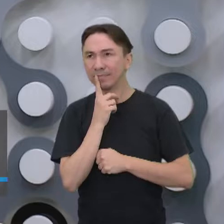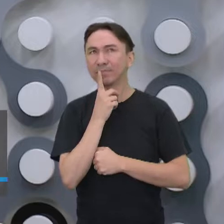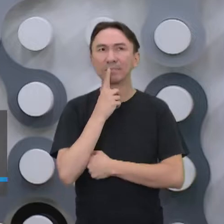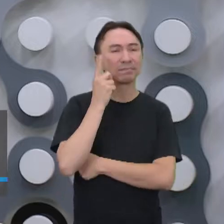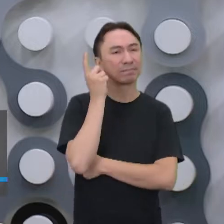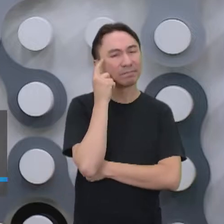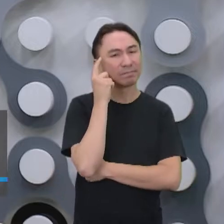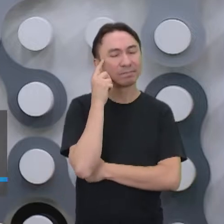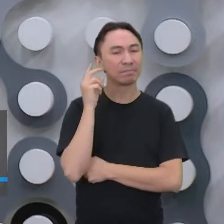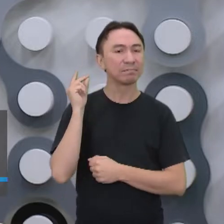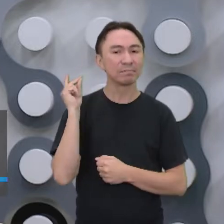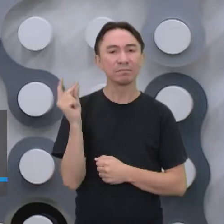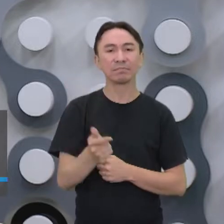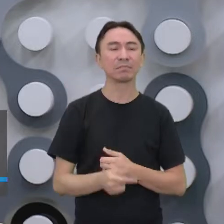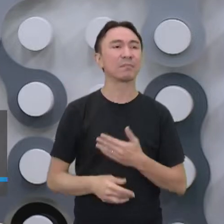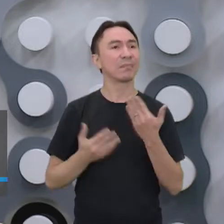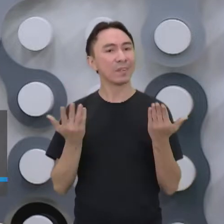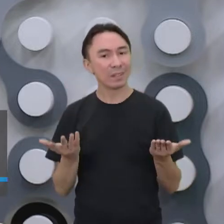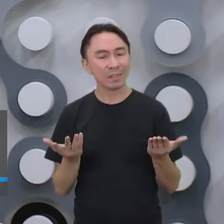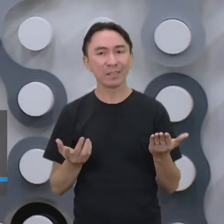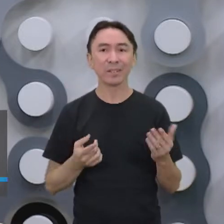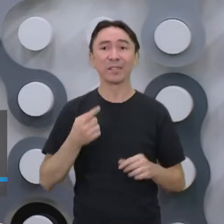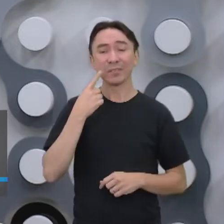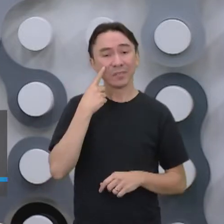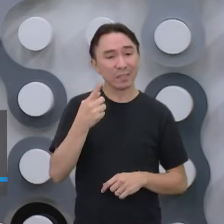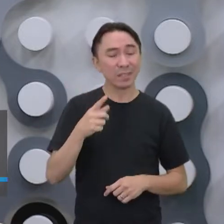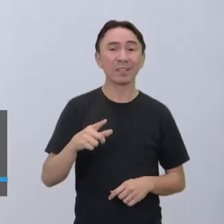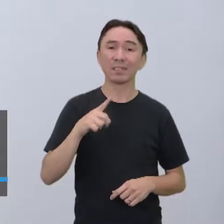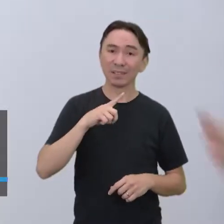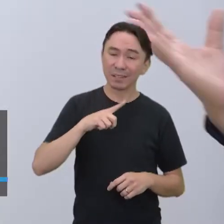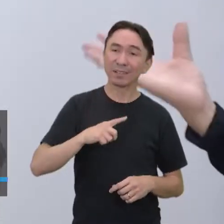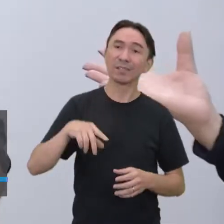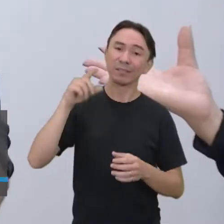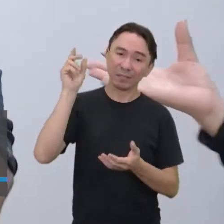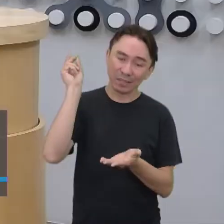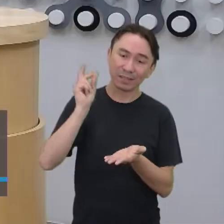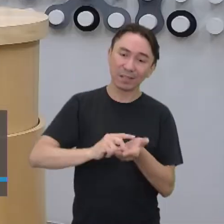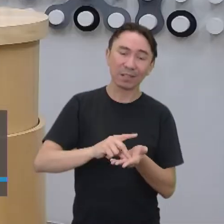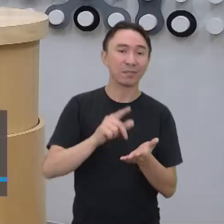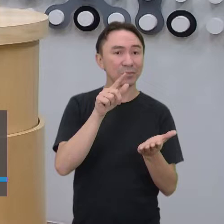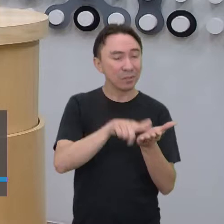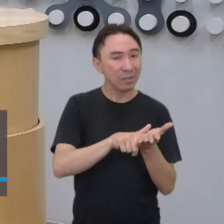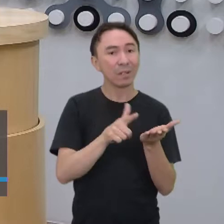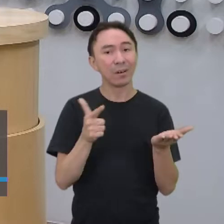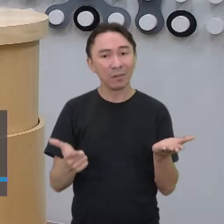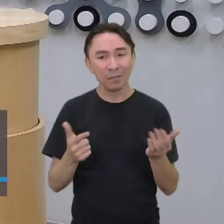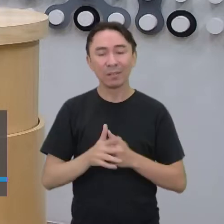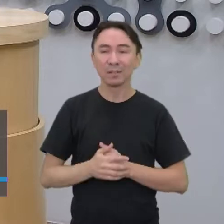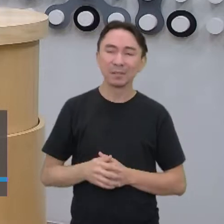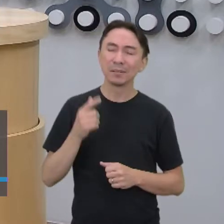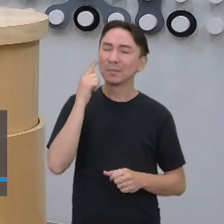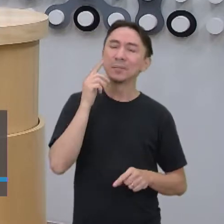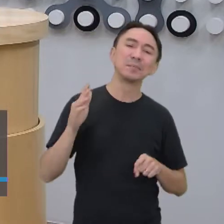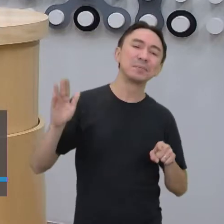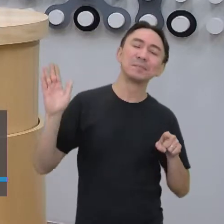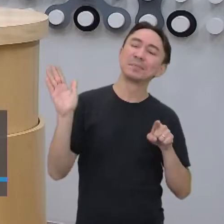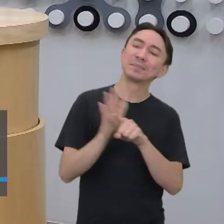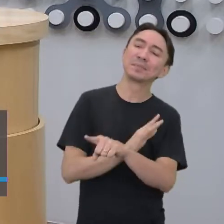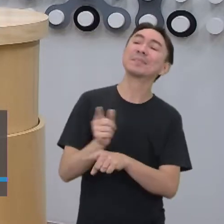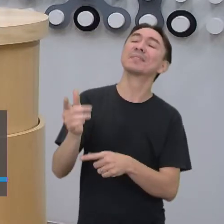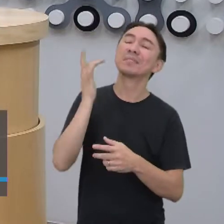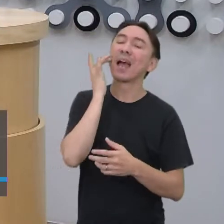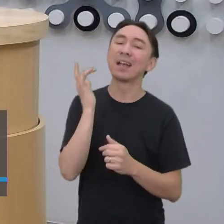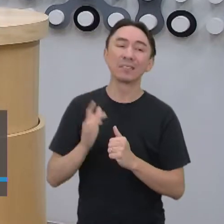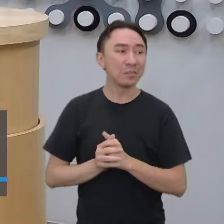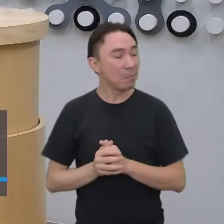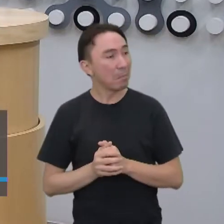uma externa, num jornal, né? Exato. E aí eu falei, o que vocês acham, meninos, se liga? Perfeito. Olha, foi